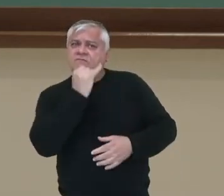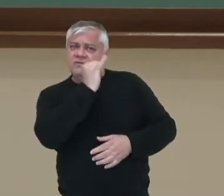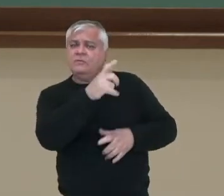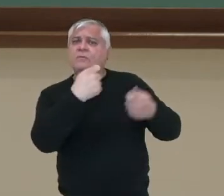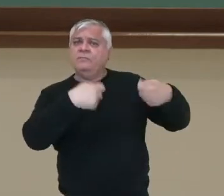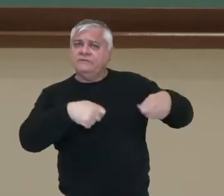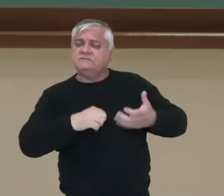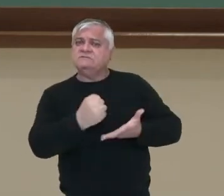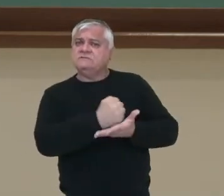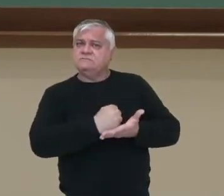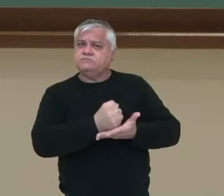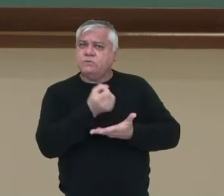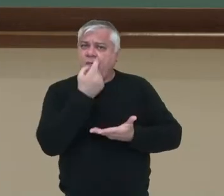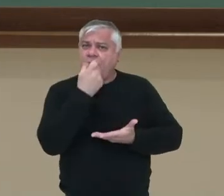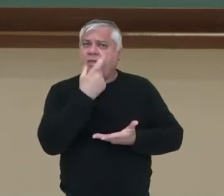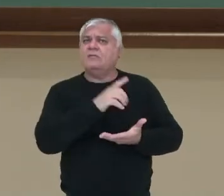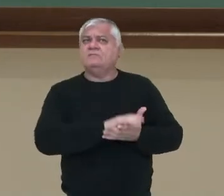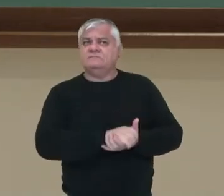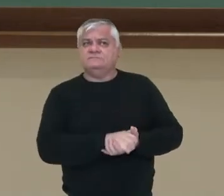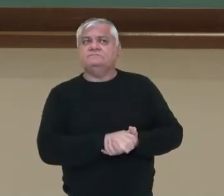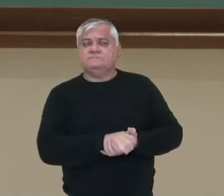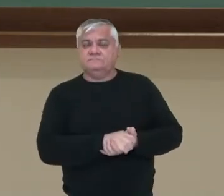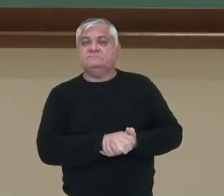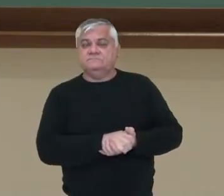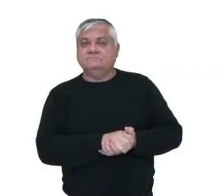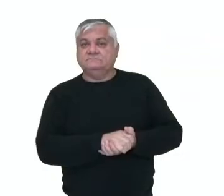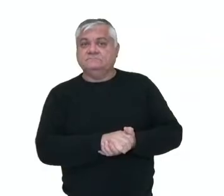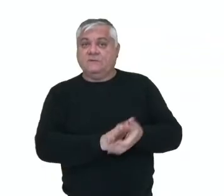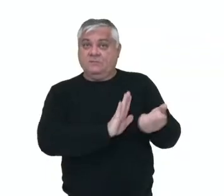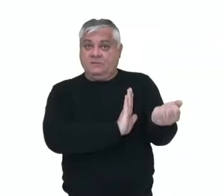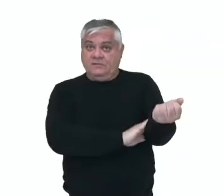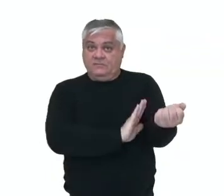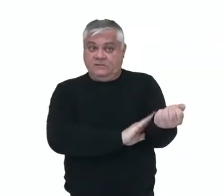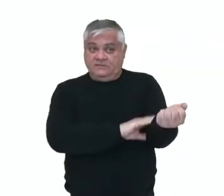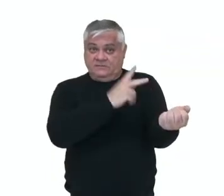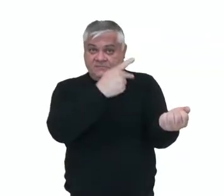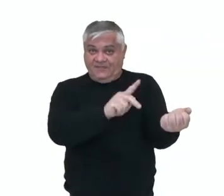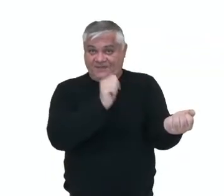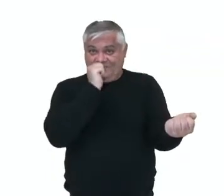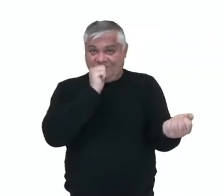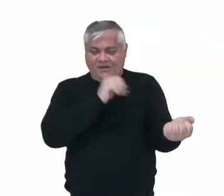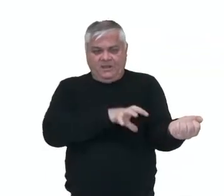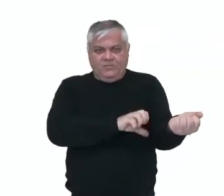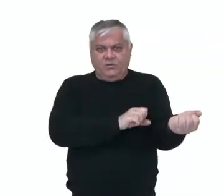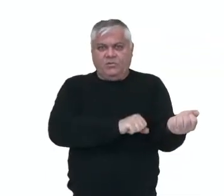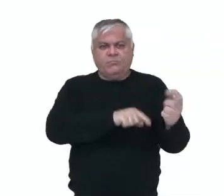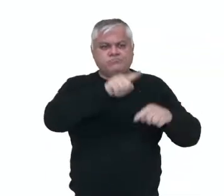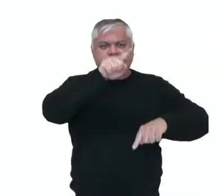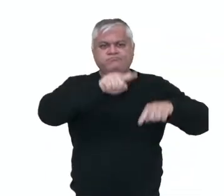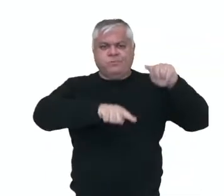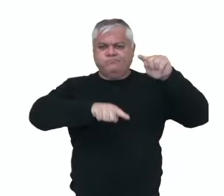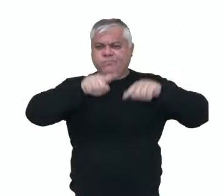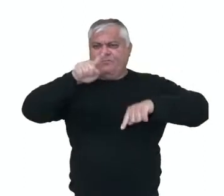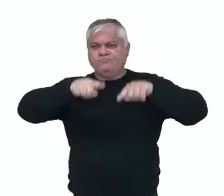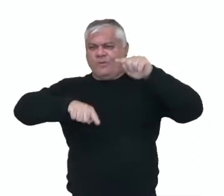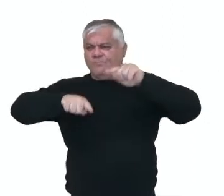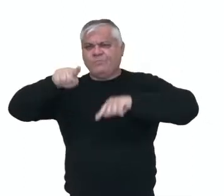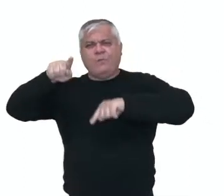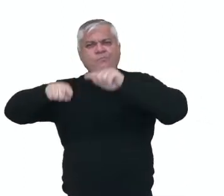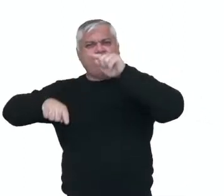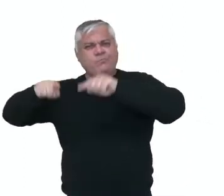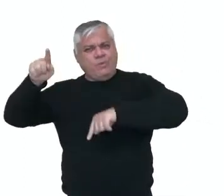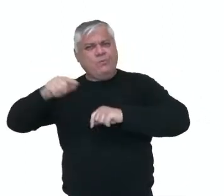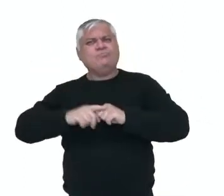precisar da medicação, tá? Então, assim, a pressão da Dona Ivone, ela se mantém, né, num longo período